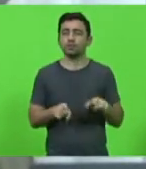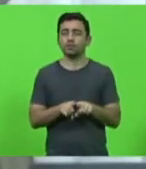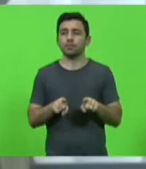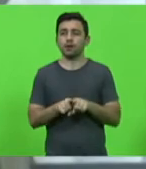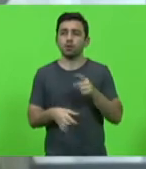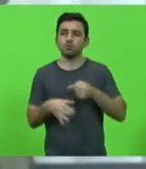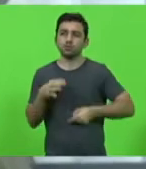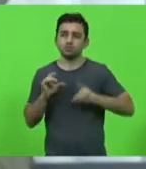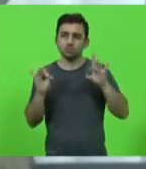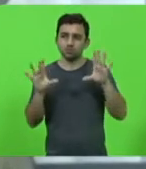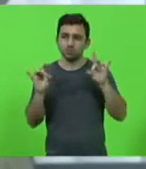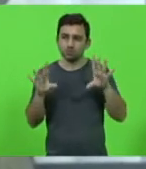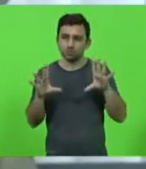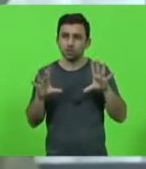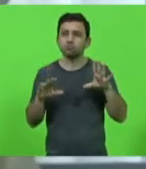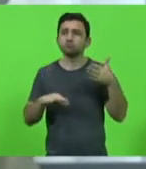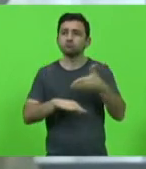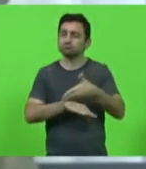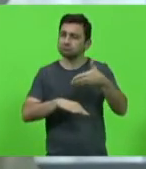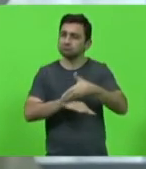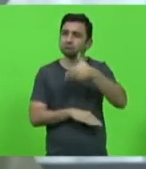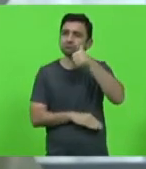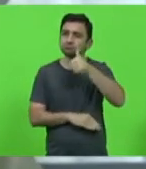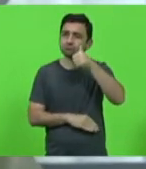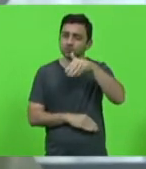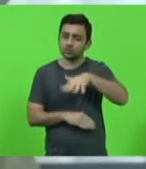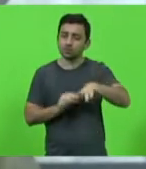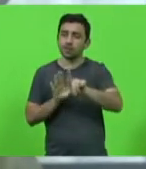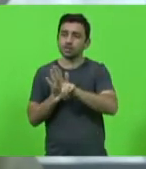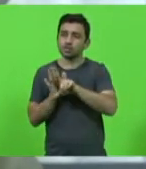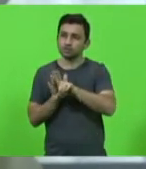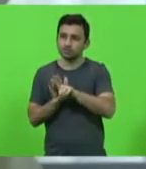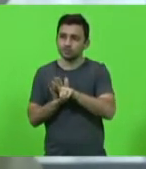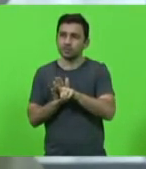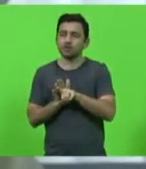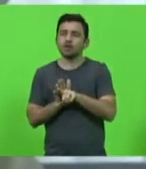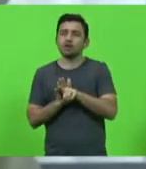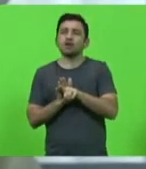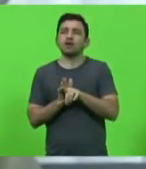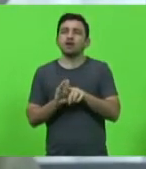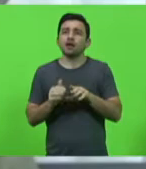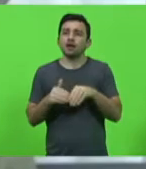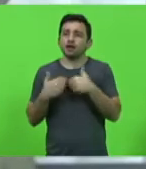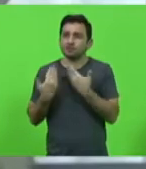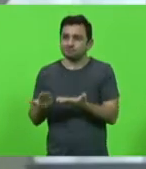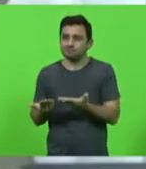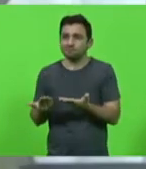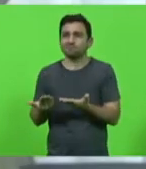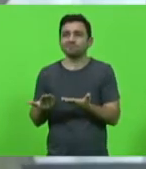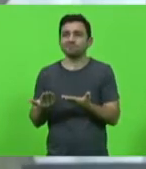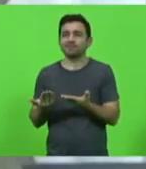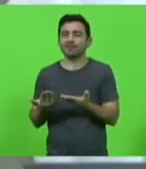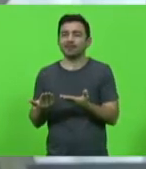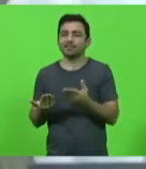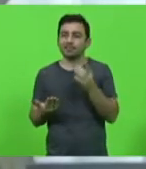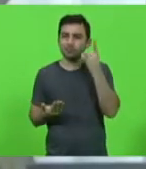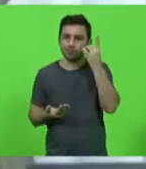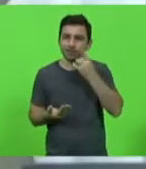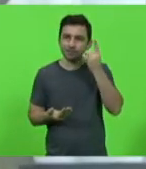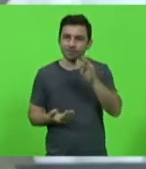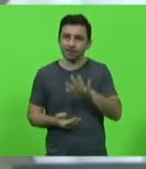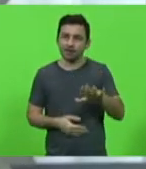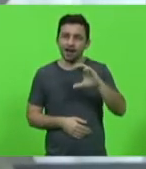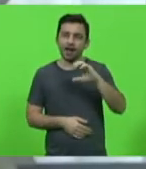Especial de Participação Feminina no Legislativo, onde a nossa deputada federal catarinense,